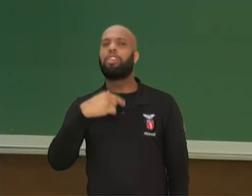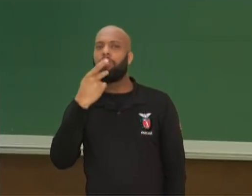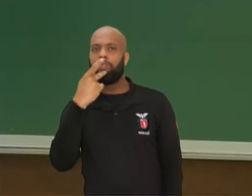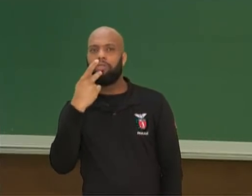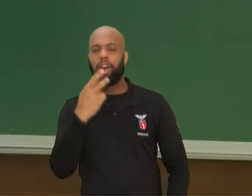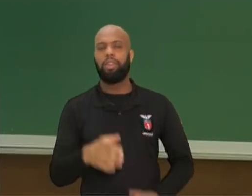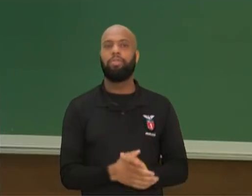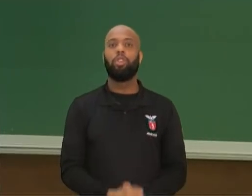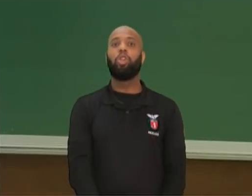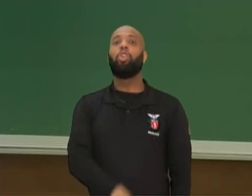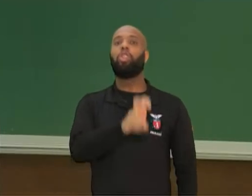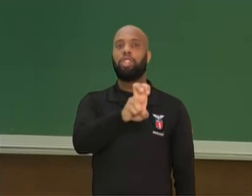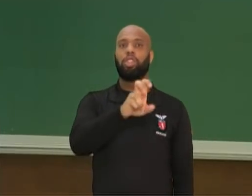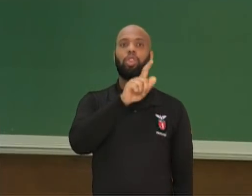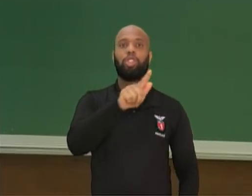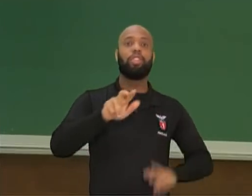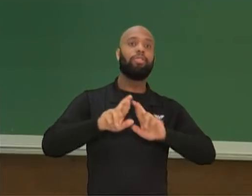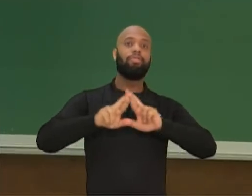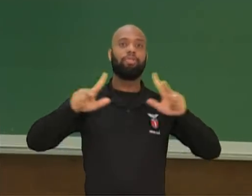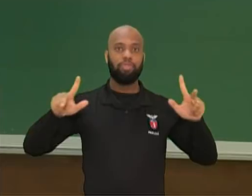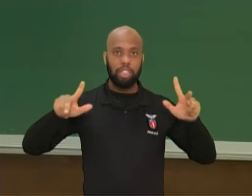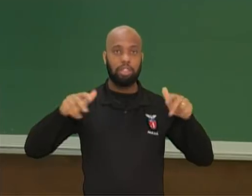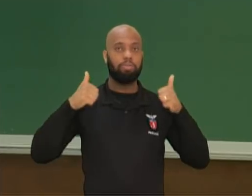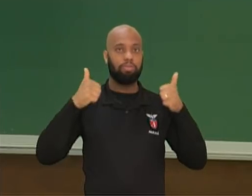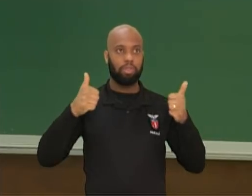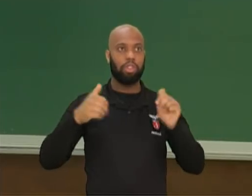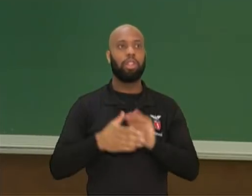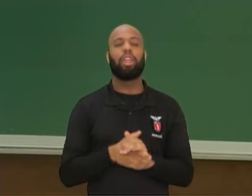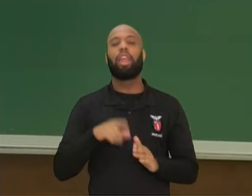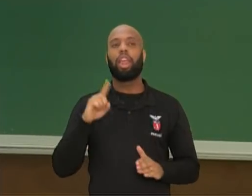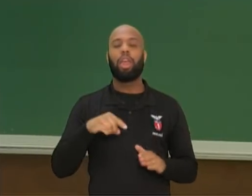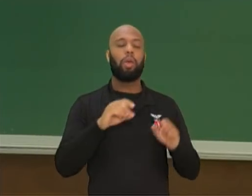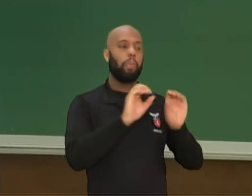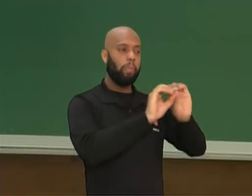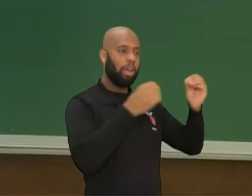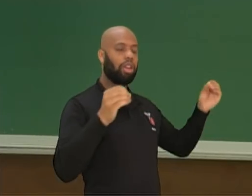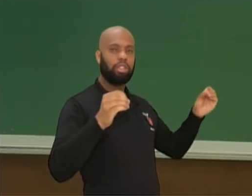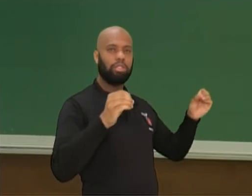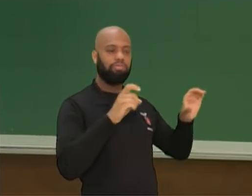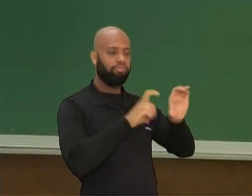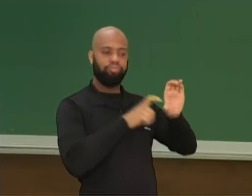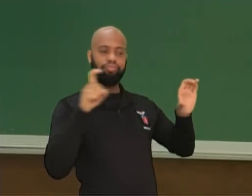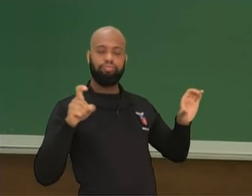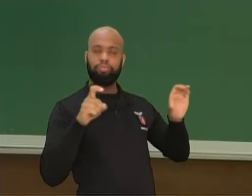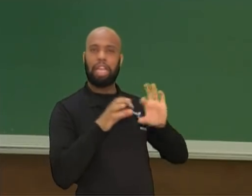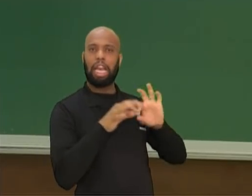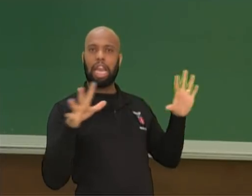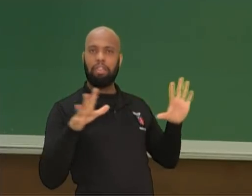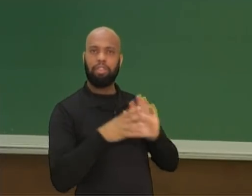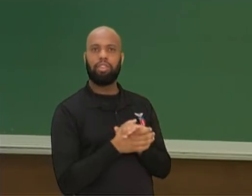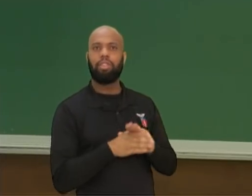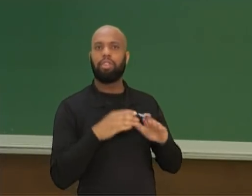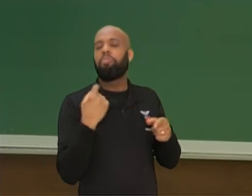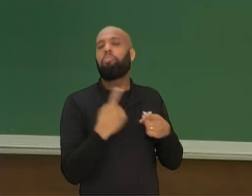o 5G é diferente, tudo bem? É uma oração independente. Essa oração nós chamamos